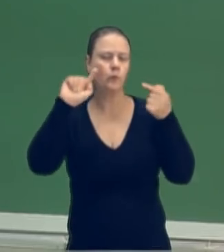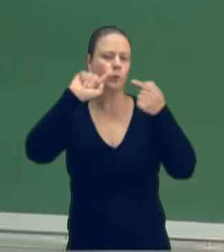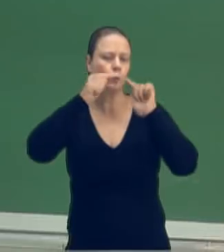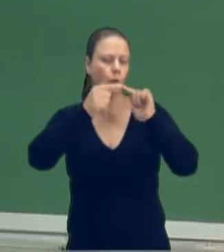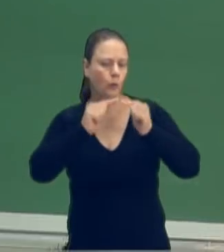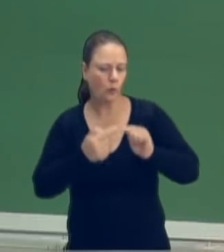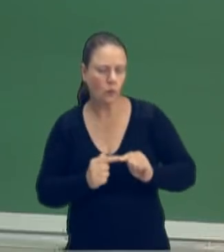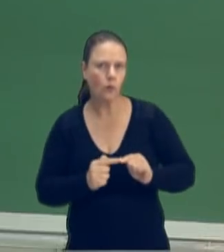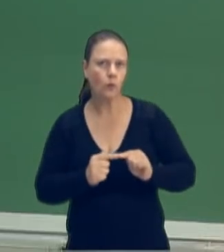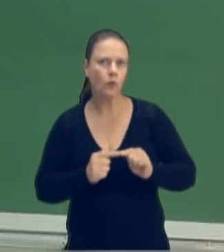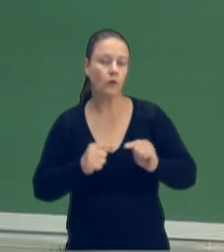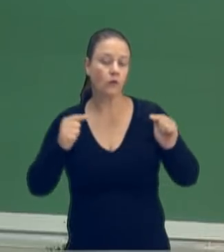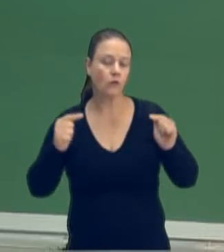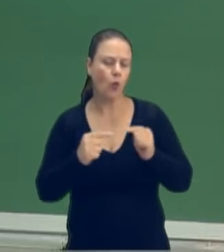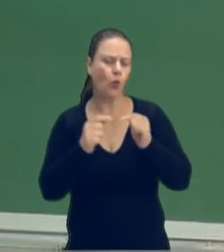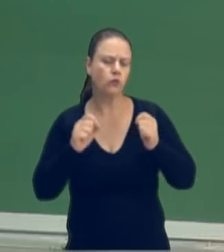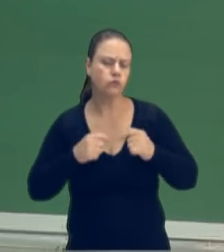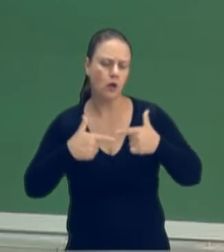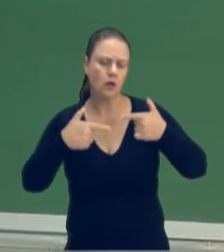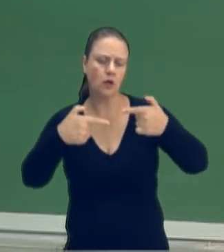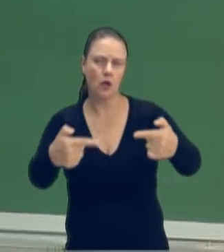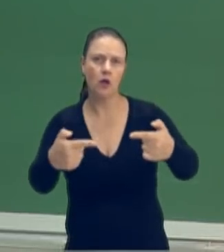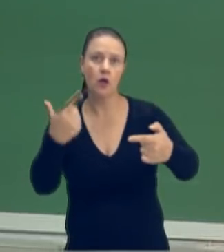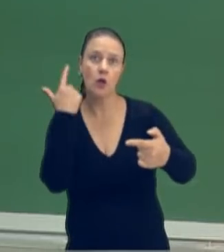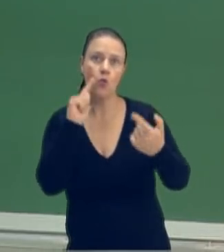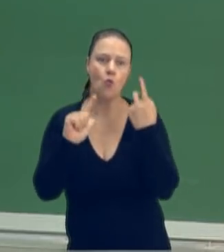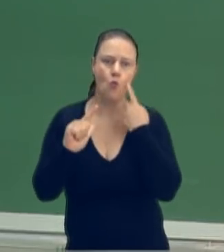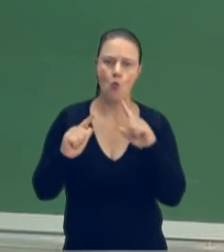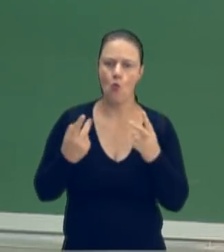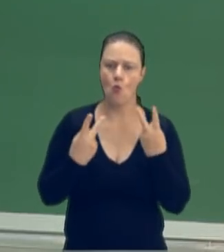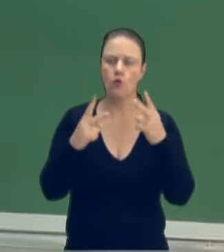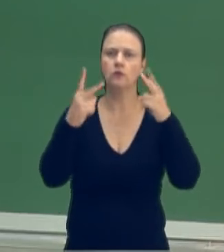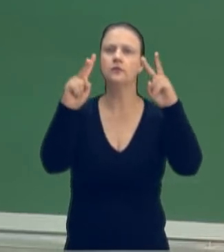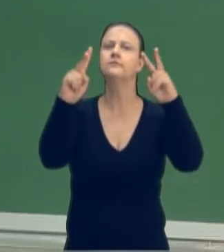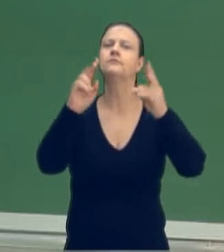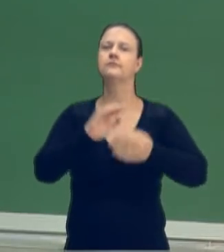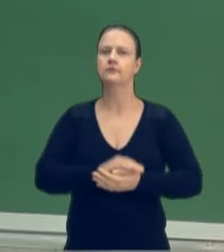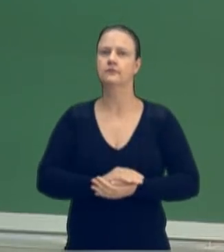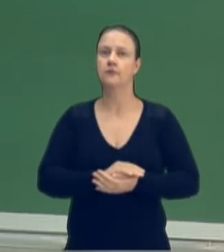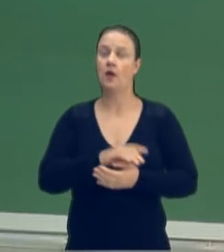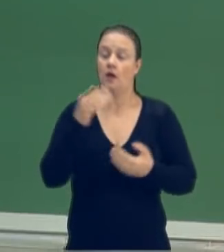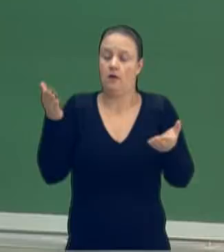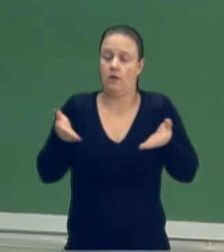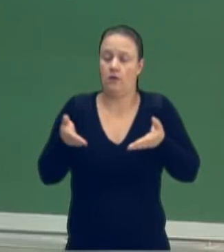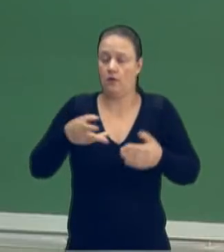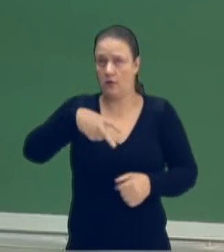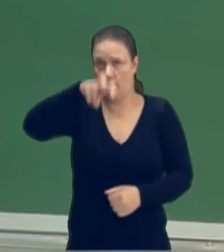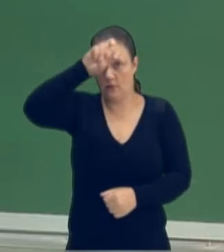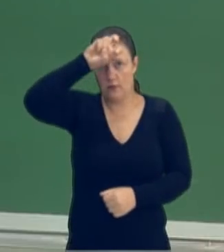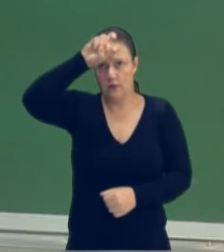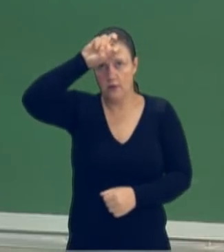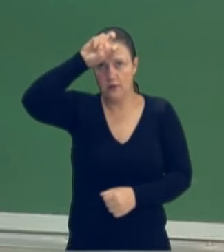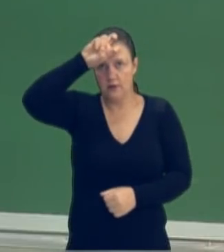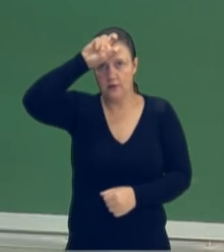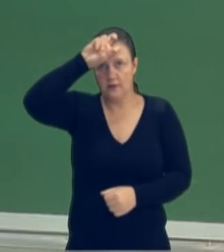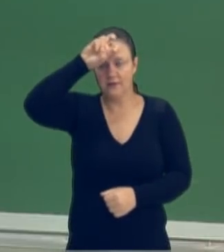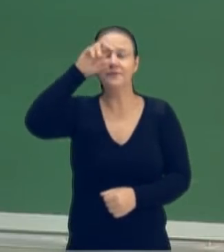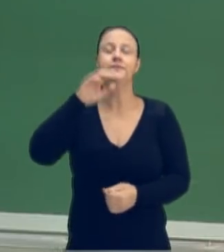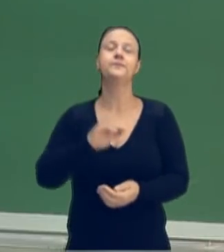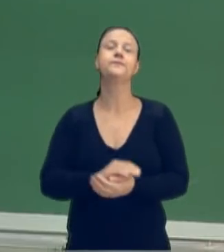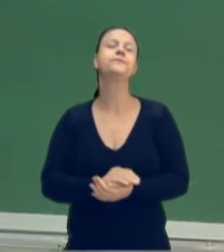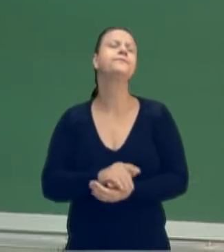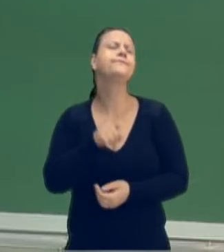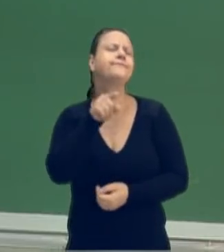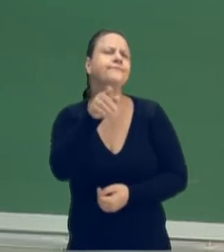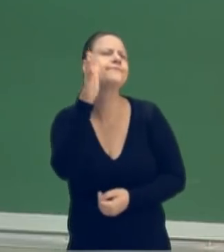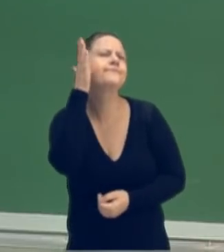coisa de guerra, de conquista, de um triunfo, né? De algum governante. No caso egípcio, faraônico. Você sabe